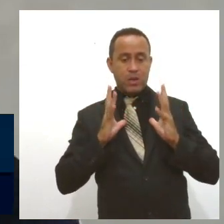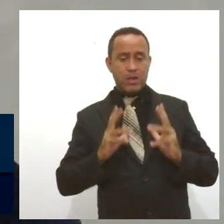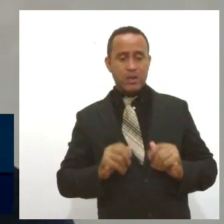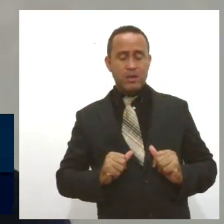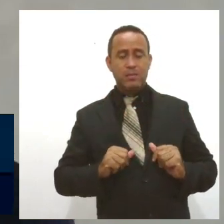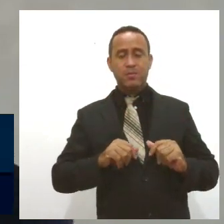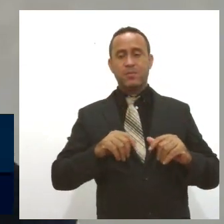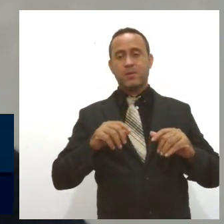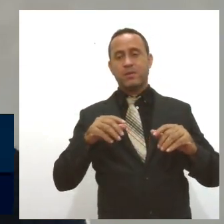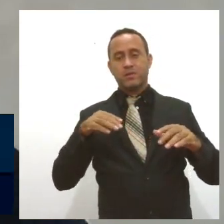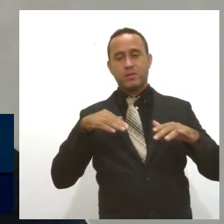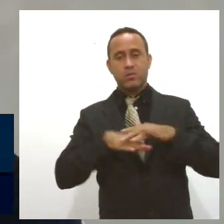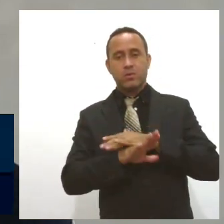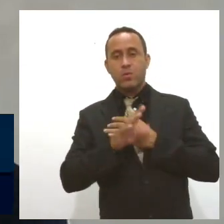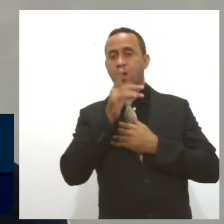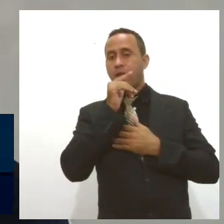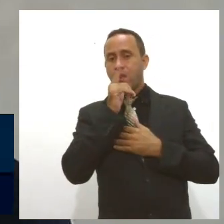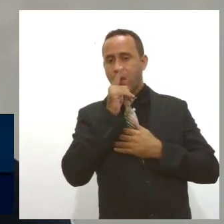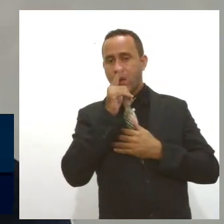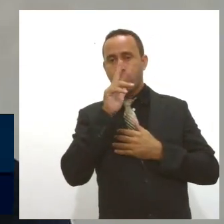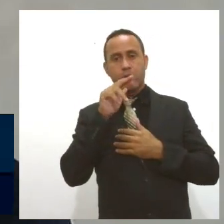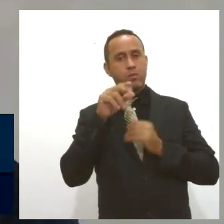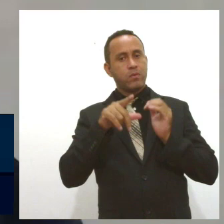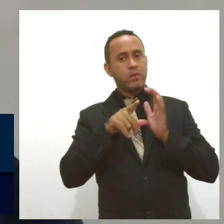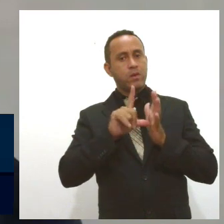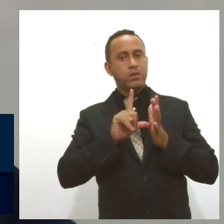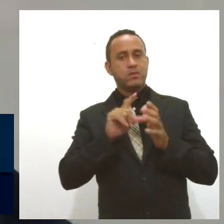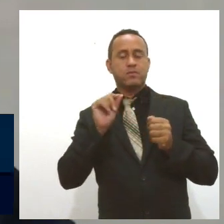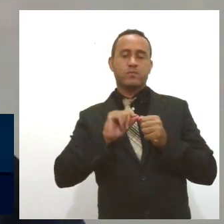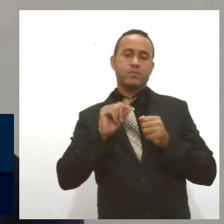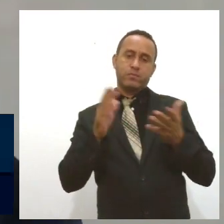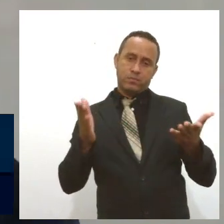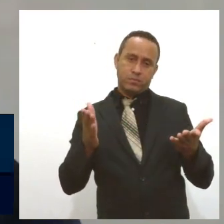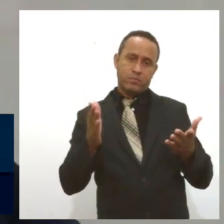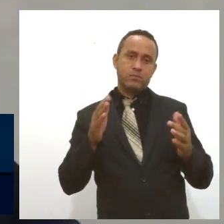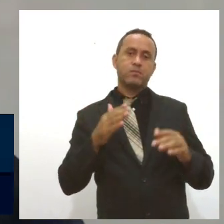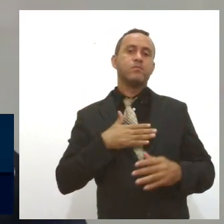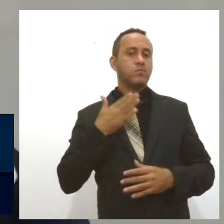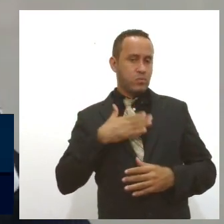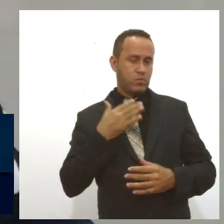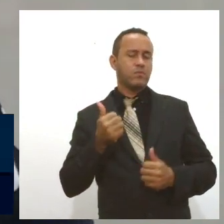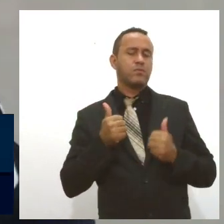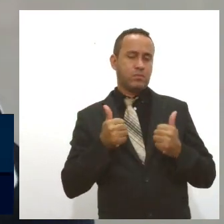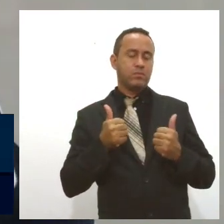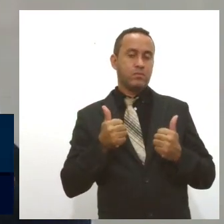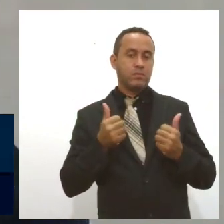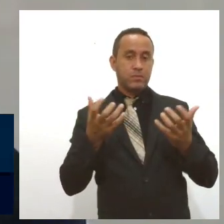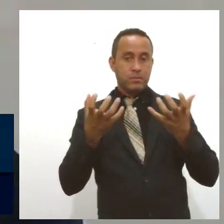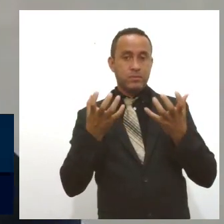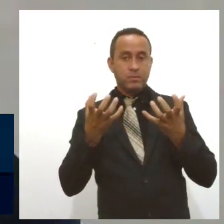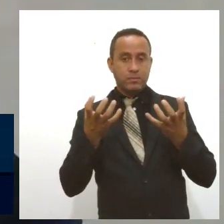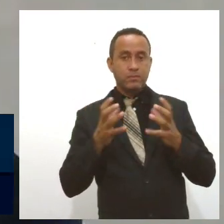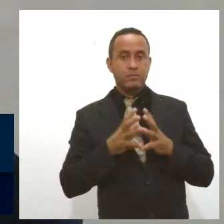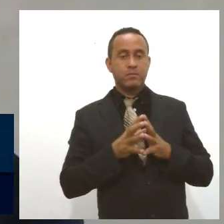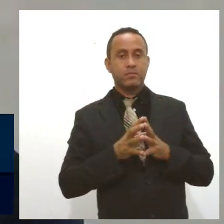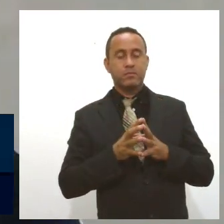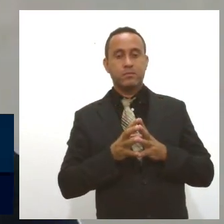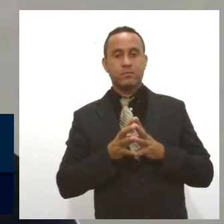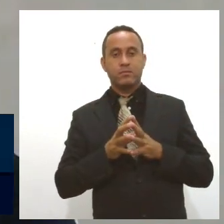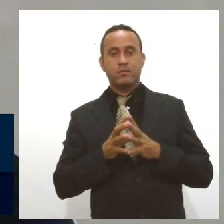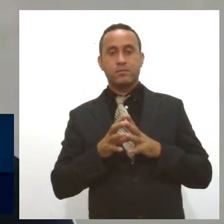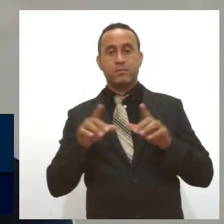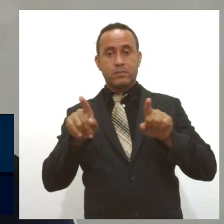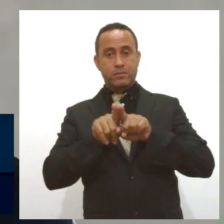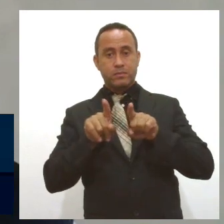nas barragens e nunca foi feito, mas assim, estou contente. E quero, professor